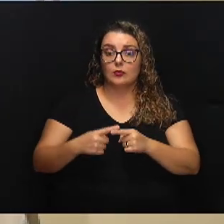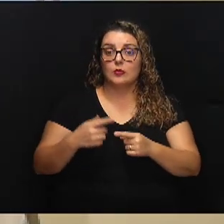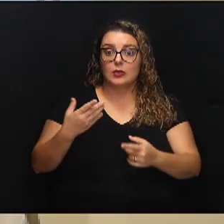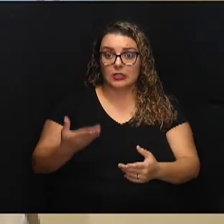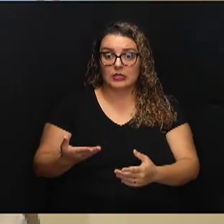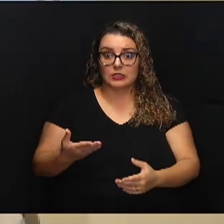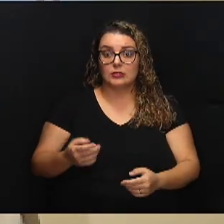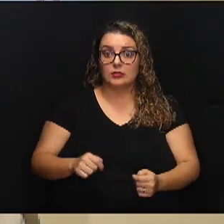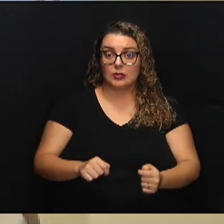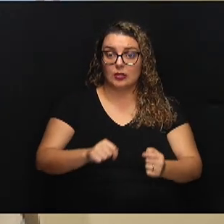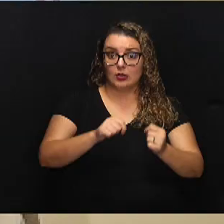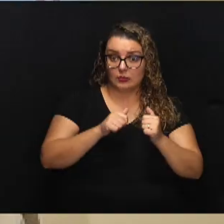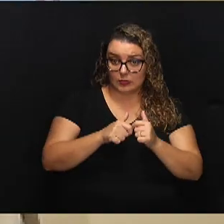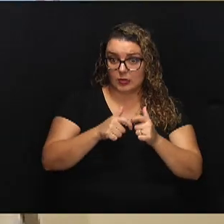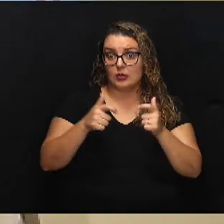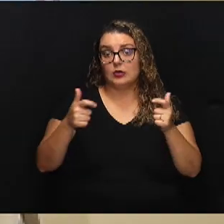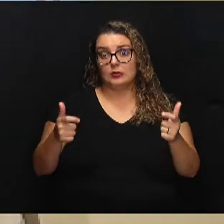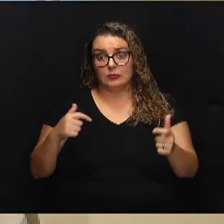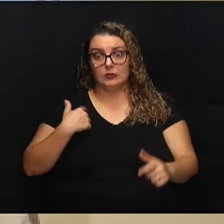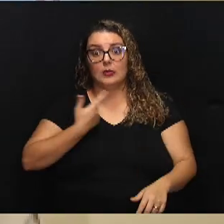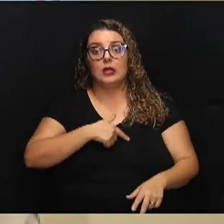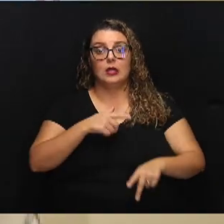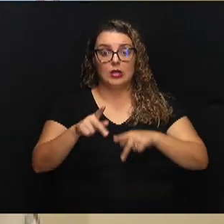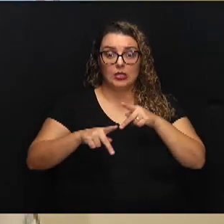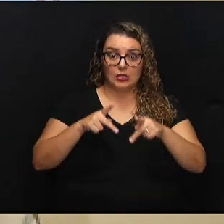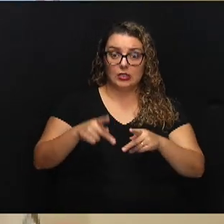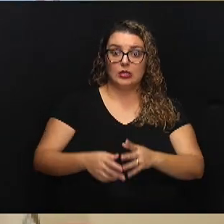um benefício enorme para a nossa população.